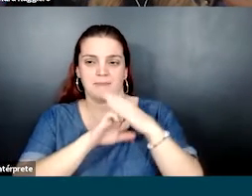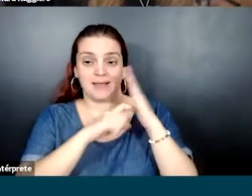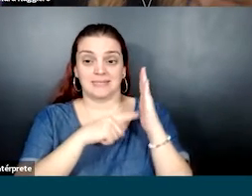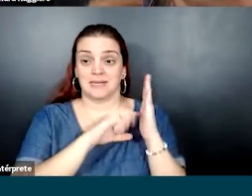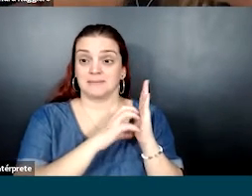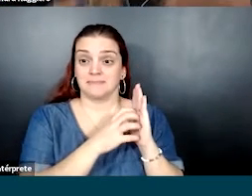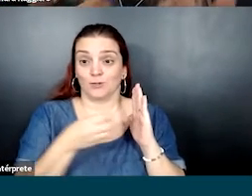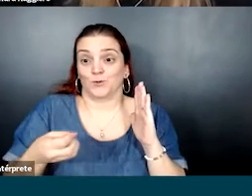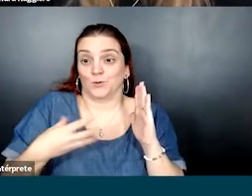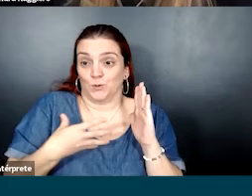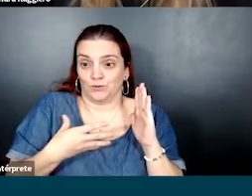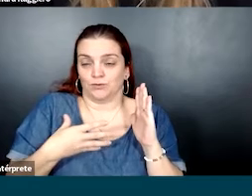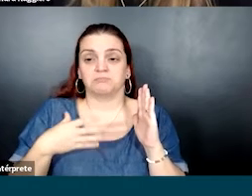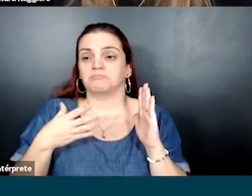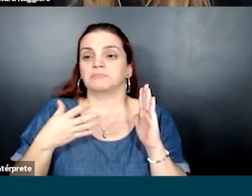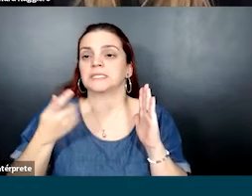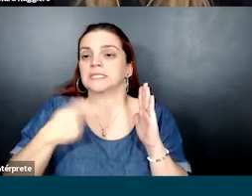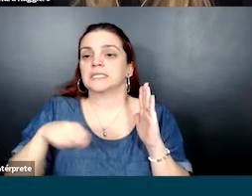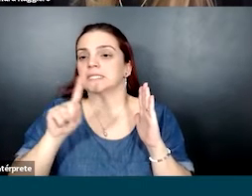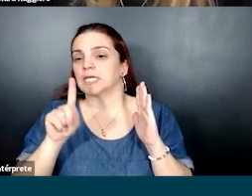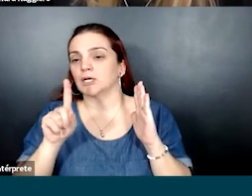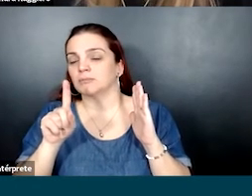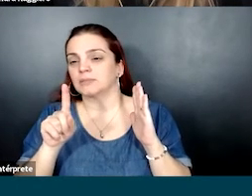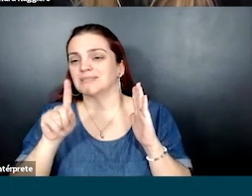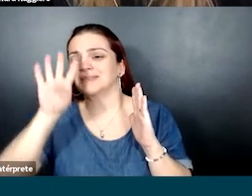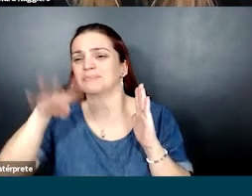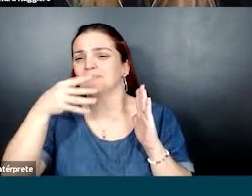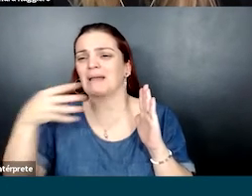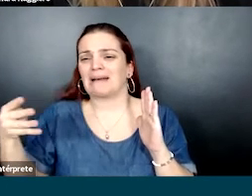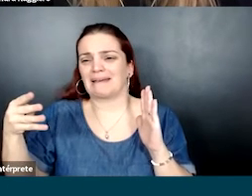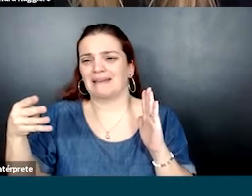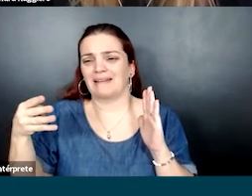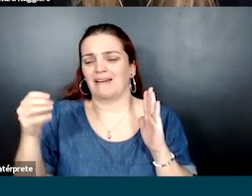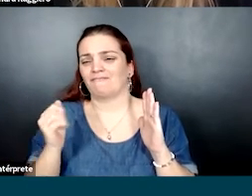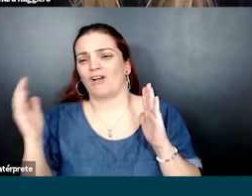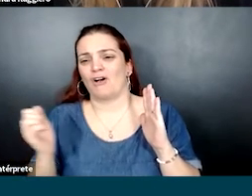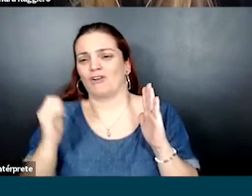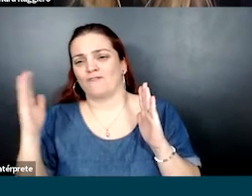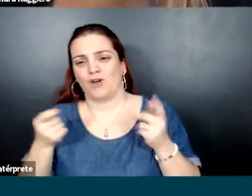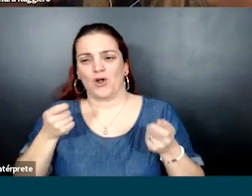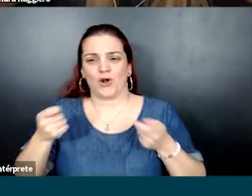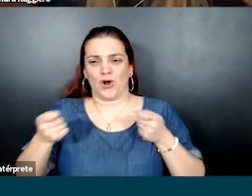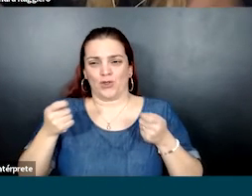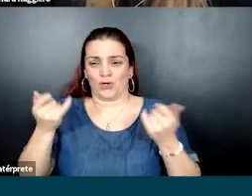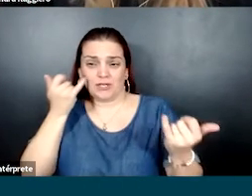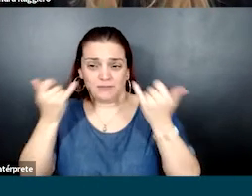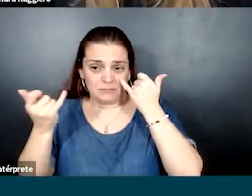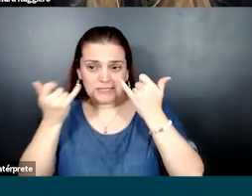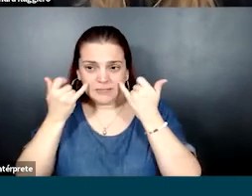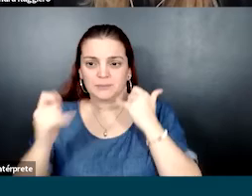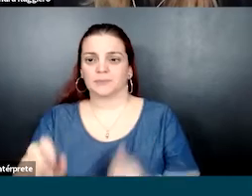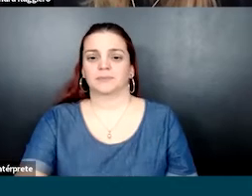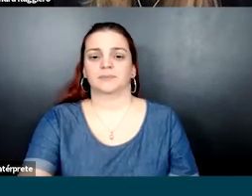empresa, não sendo mais necessária a utilização de planilhas externas para controle